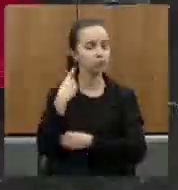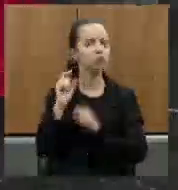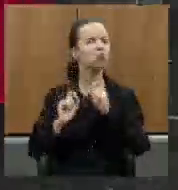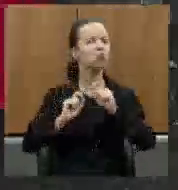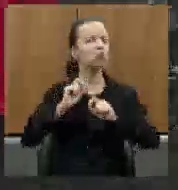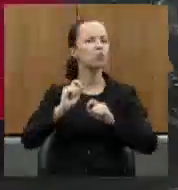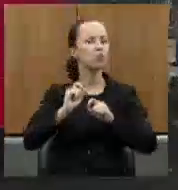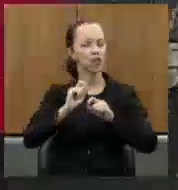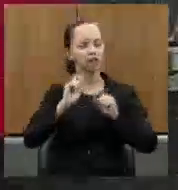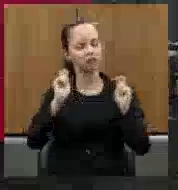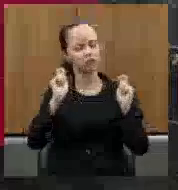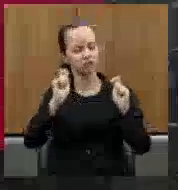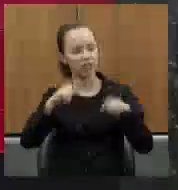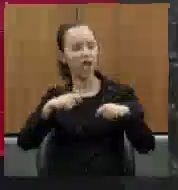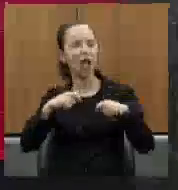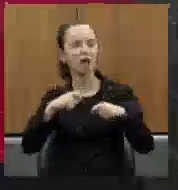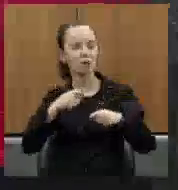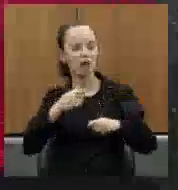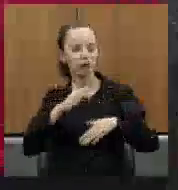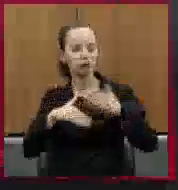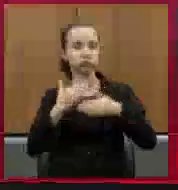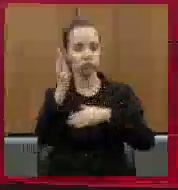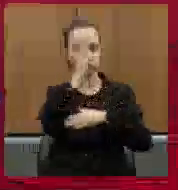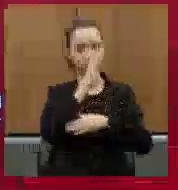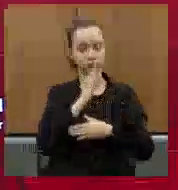julgar proveitoso à nação.